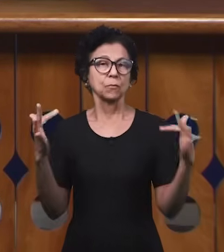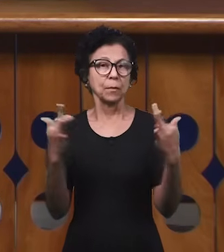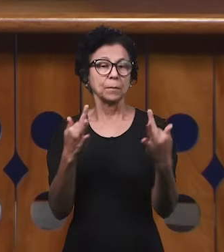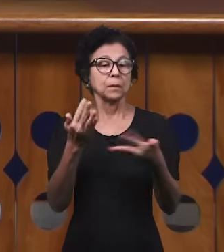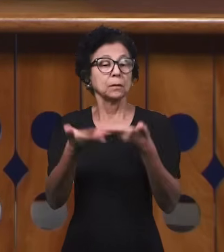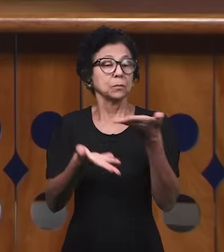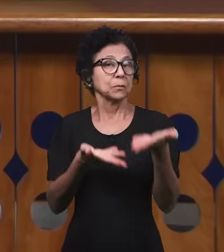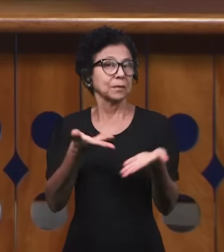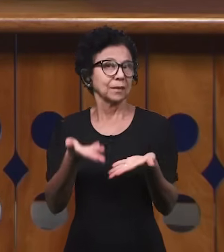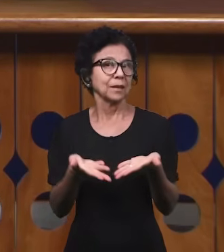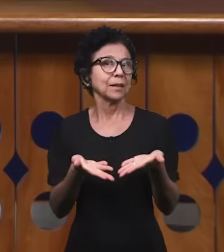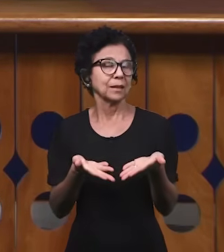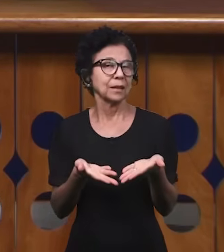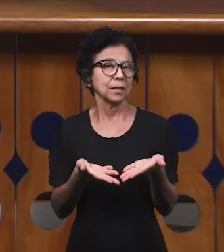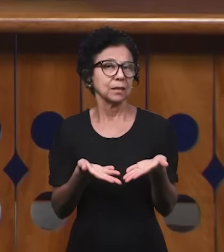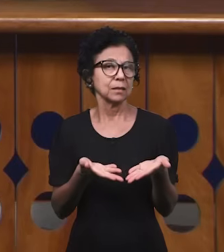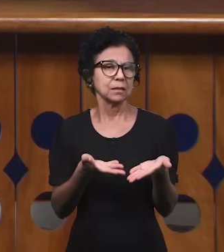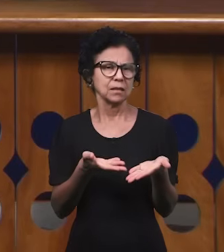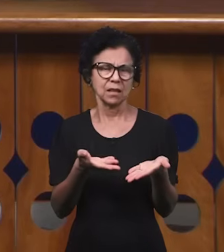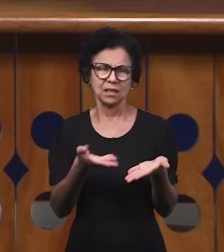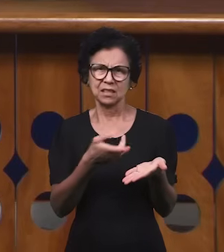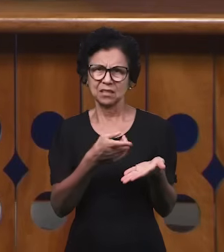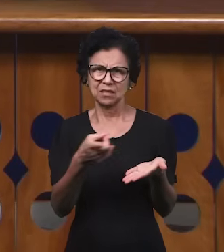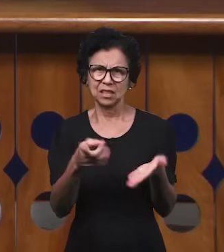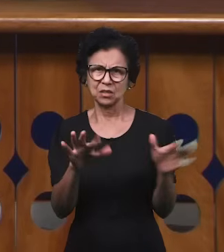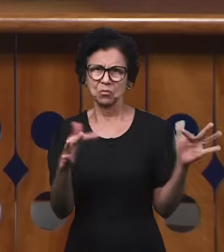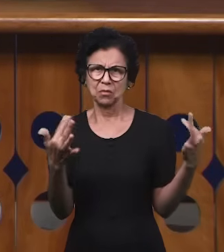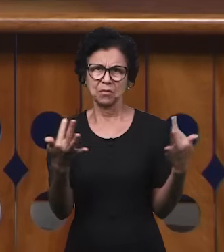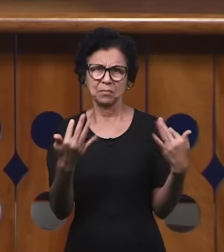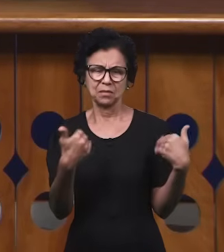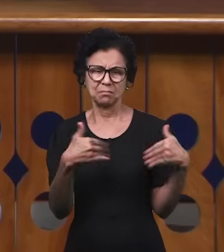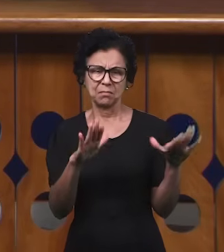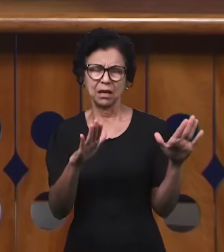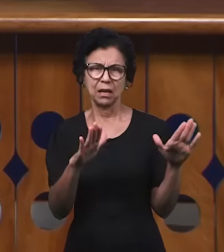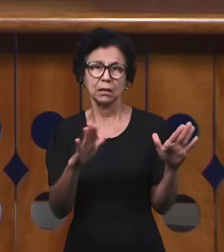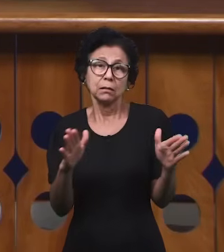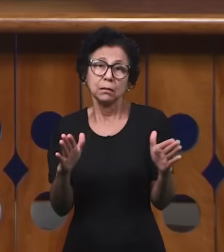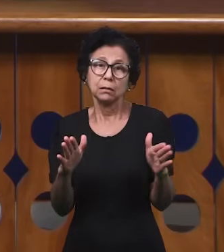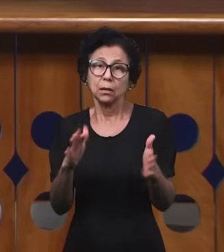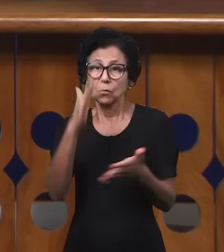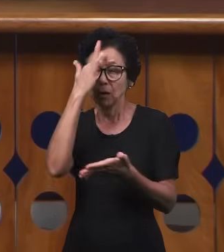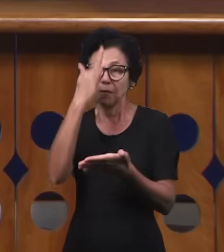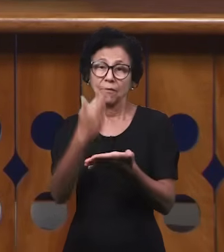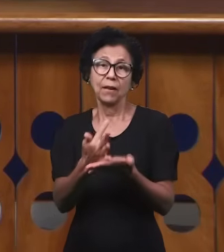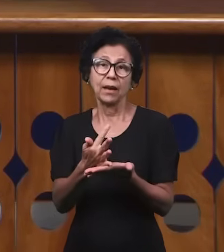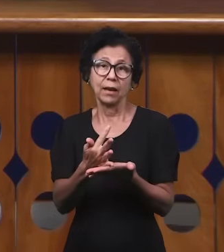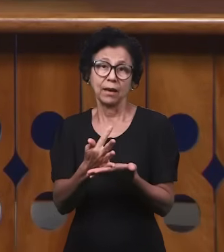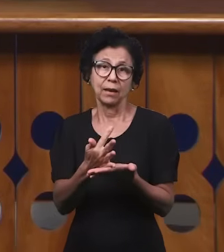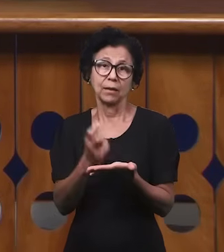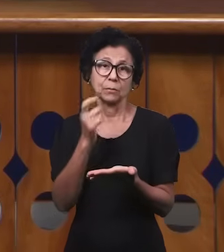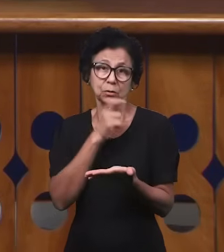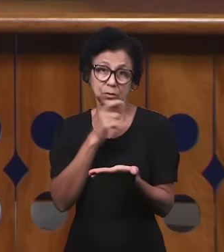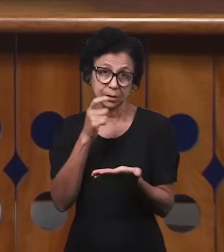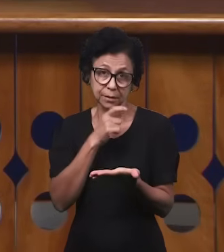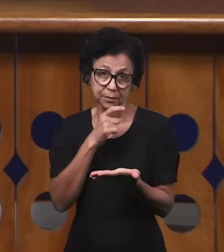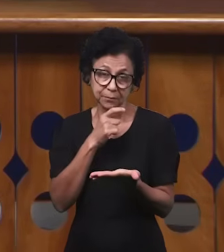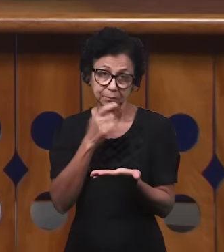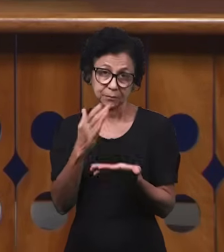familiares. Se alguém não tem cuidado com os seus, negou a fé. Timóteo fala sobre isso.